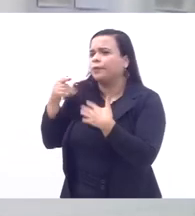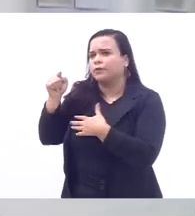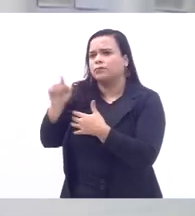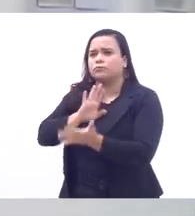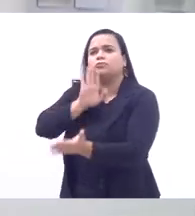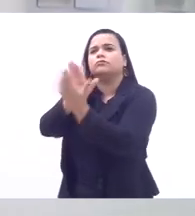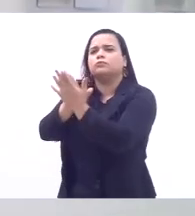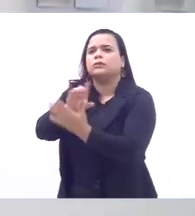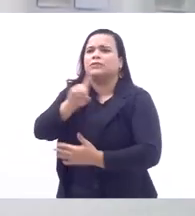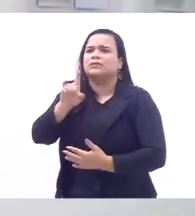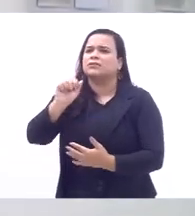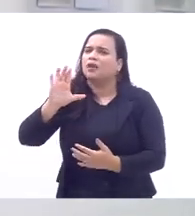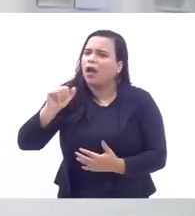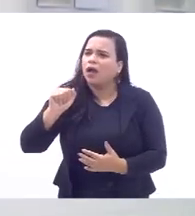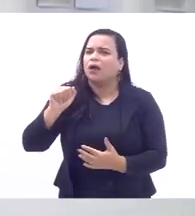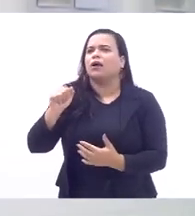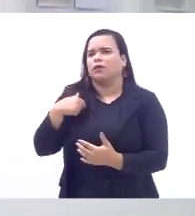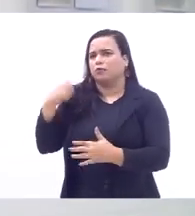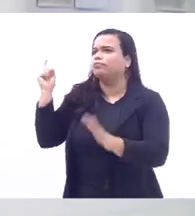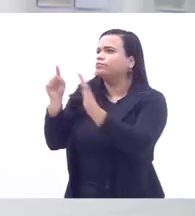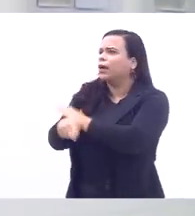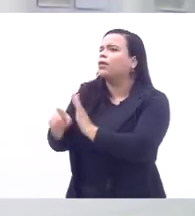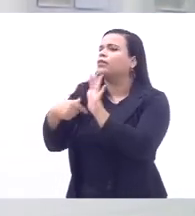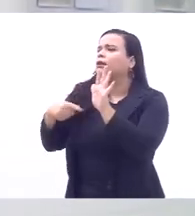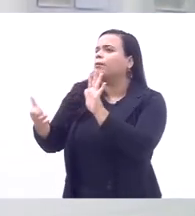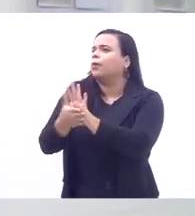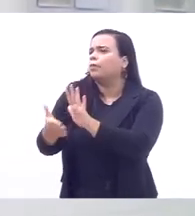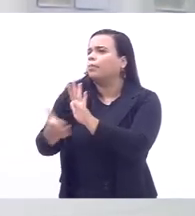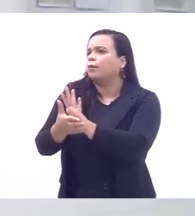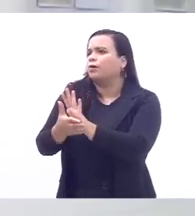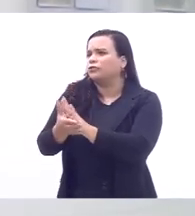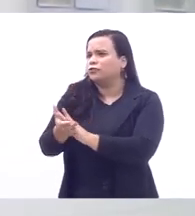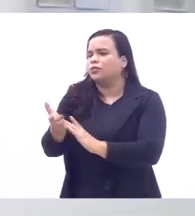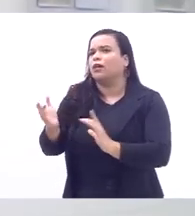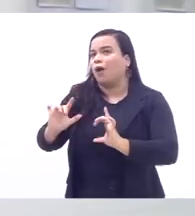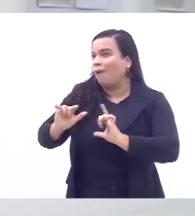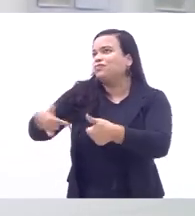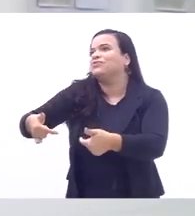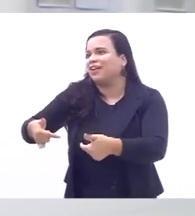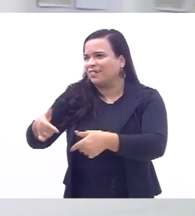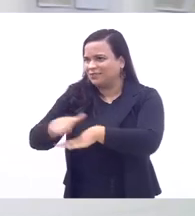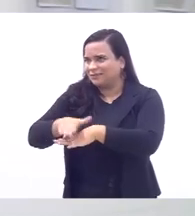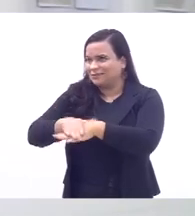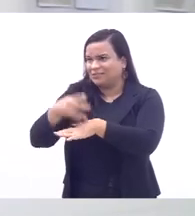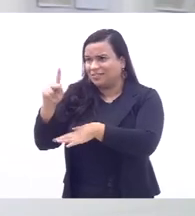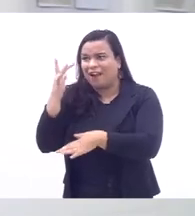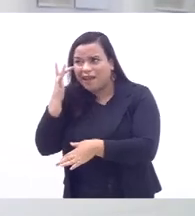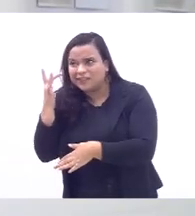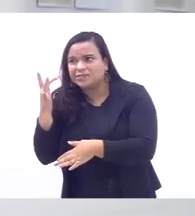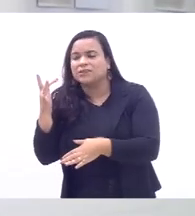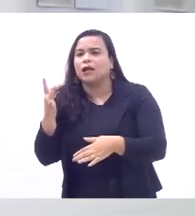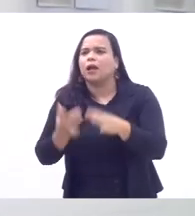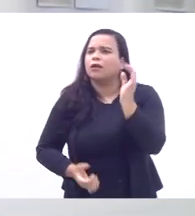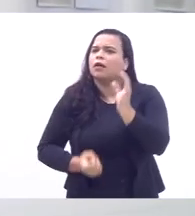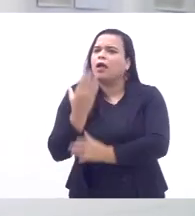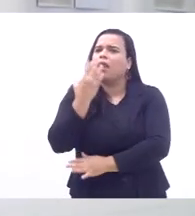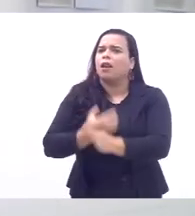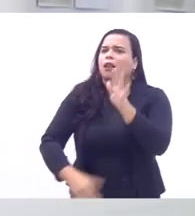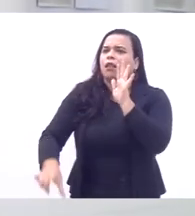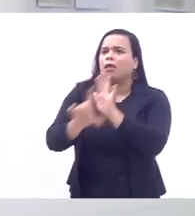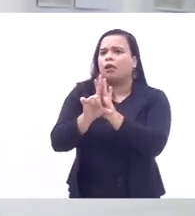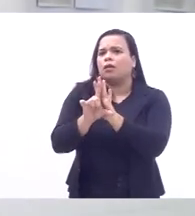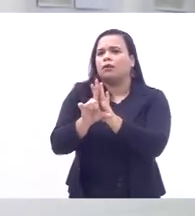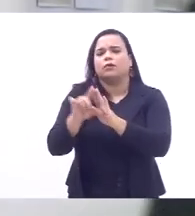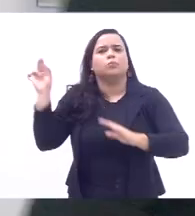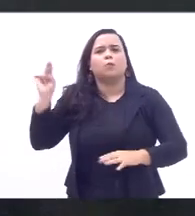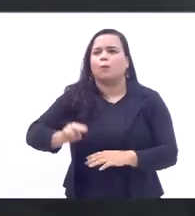Zaca, eu tenho uma proposta audaciosa para fazer para o senhor. Nunca foi feita uma lei, deputado,